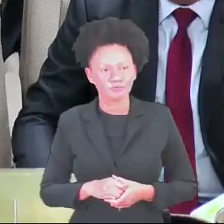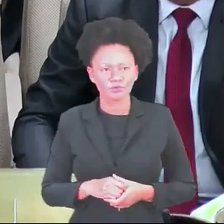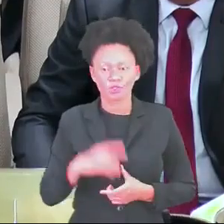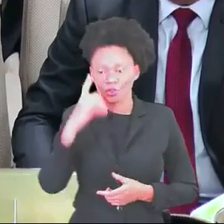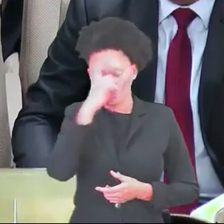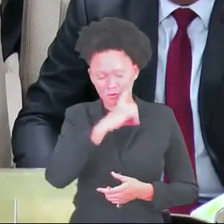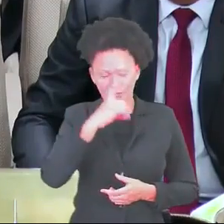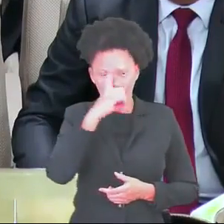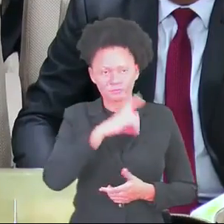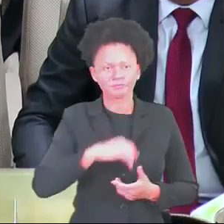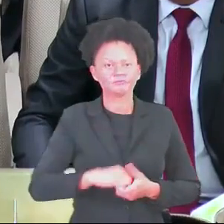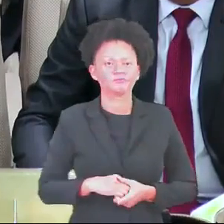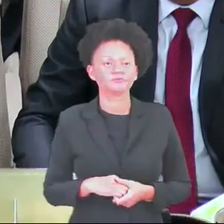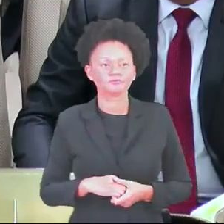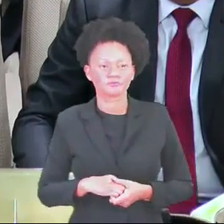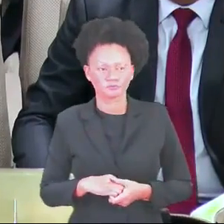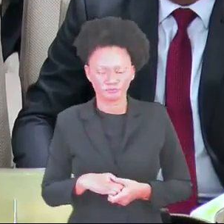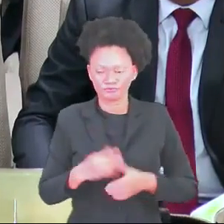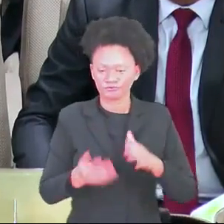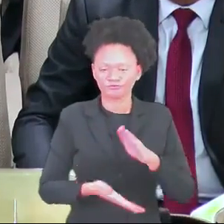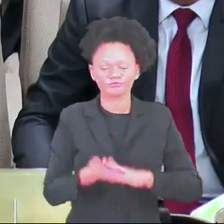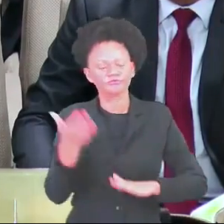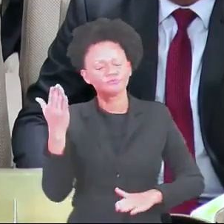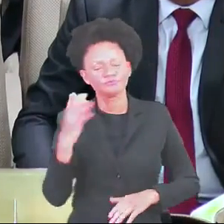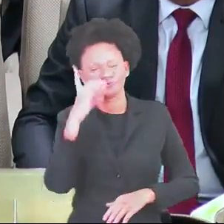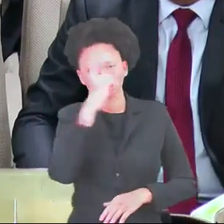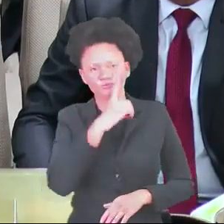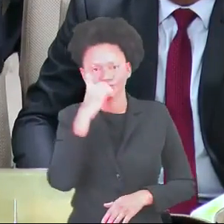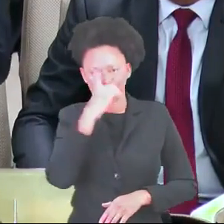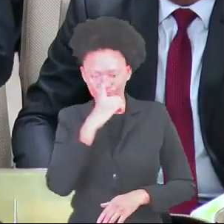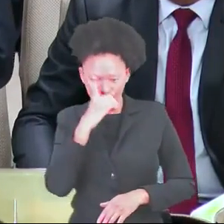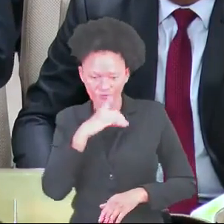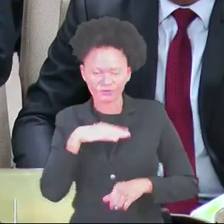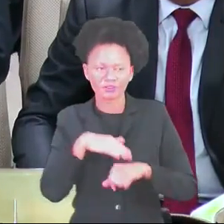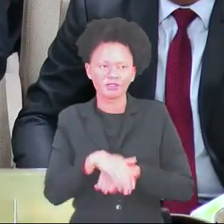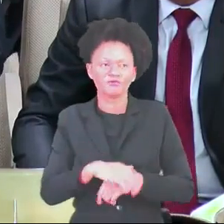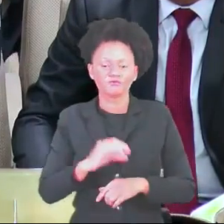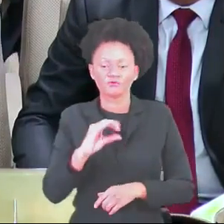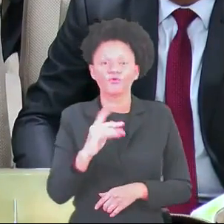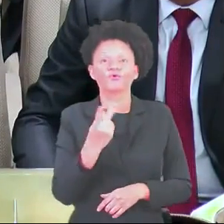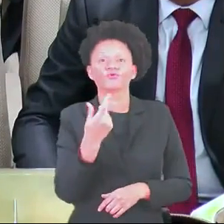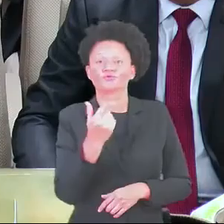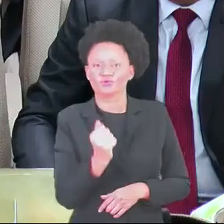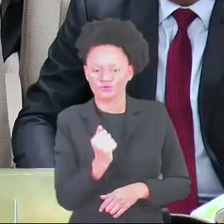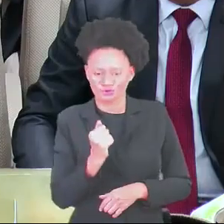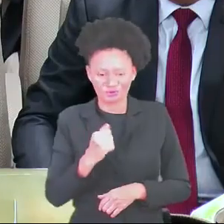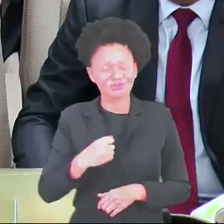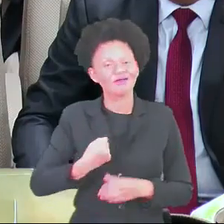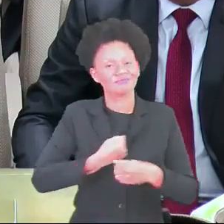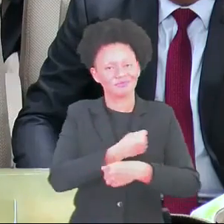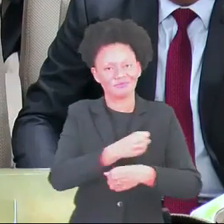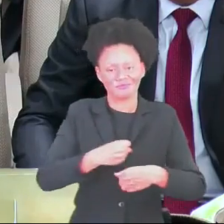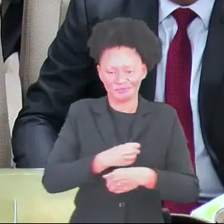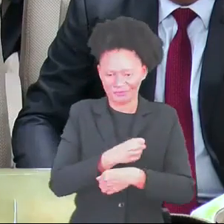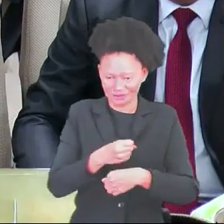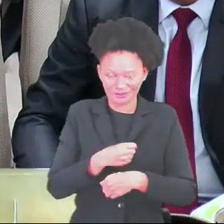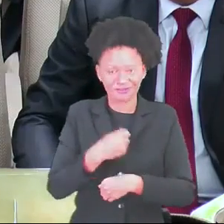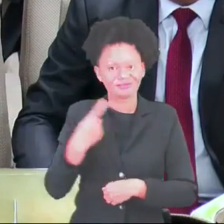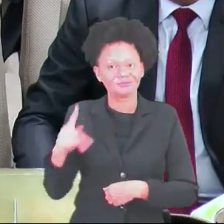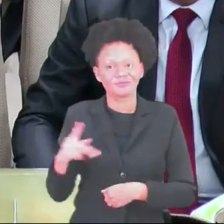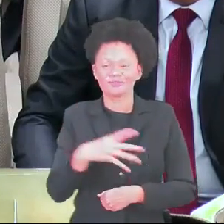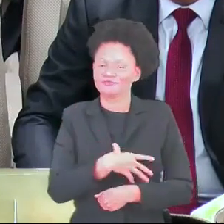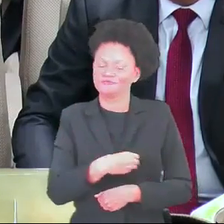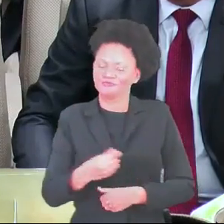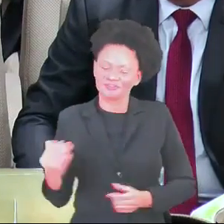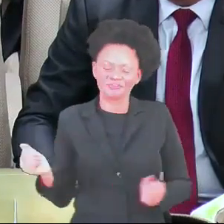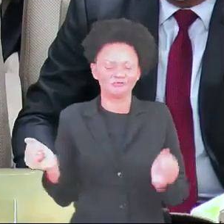Domingo, a gente viajou domingo à noite para cá. Domingo foi o chá de panela da filha dele, e ele estava lá,